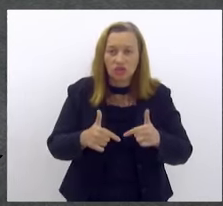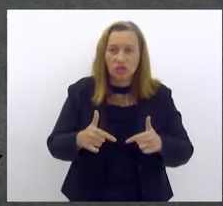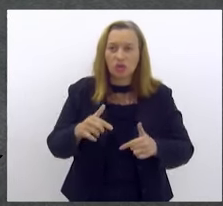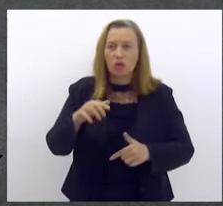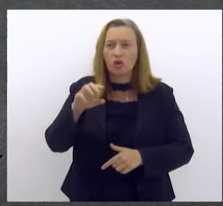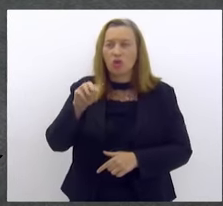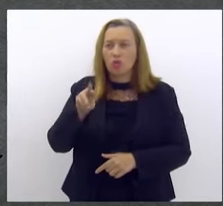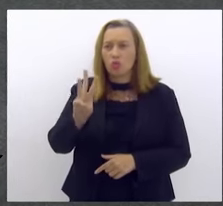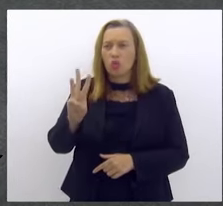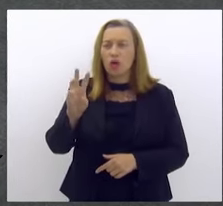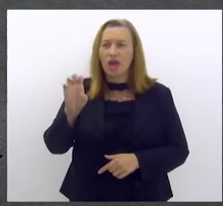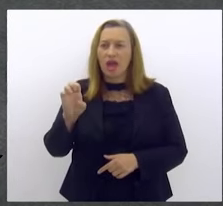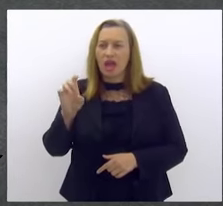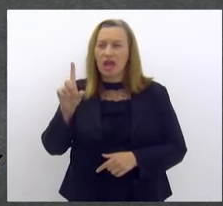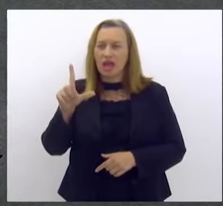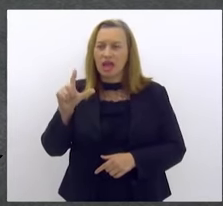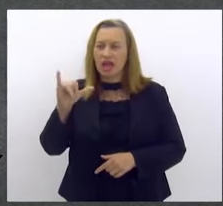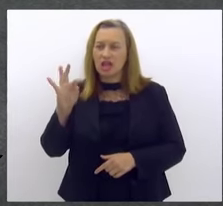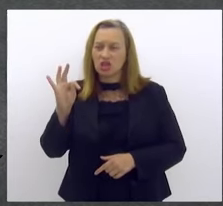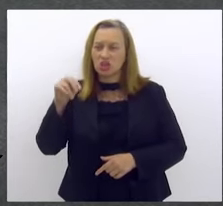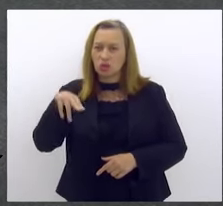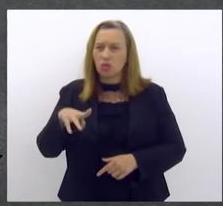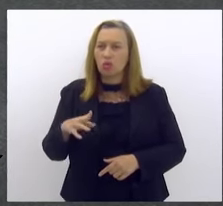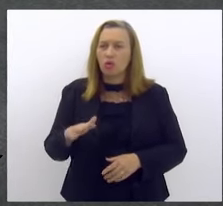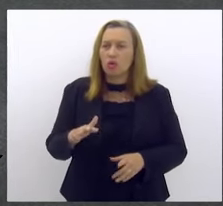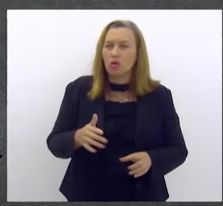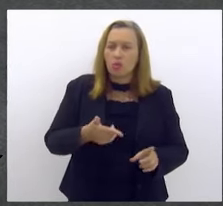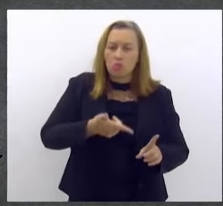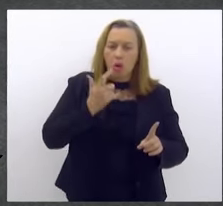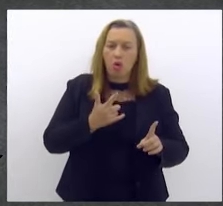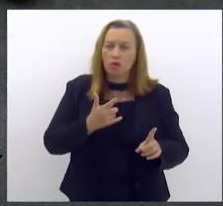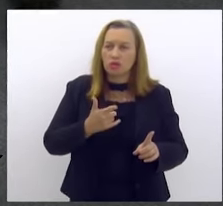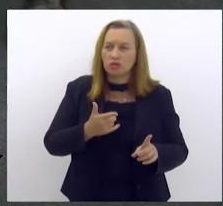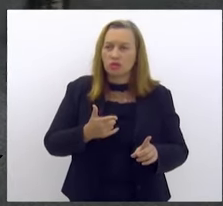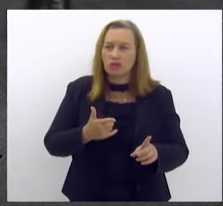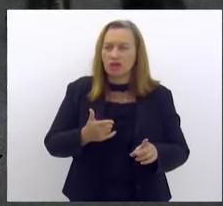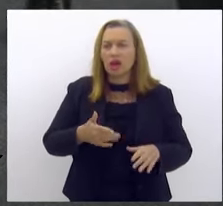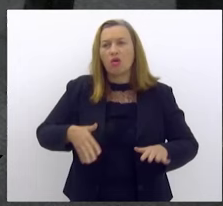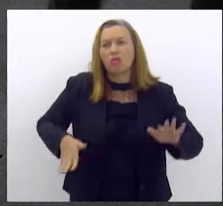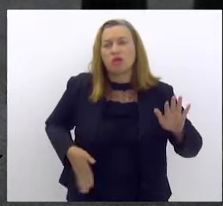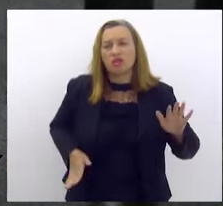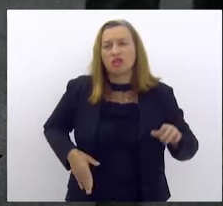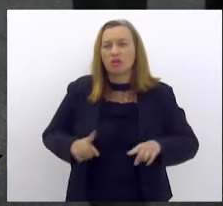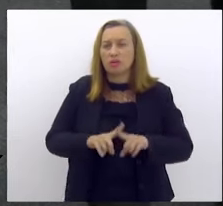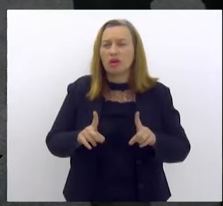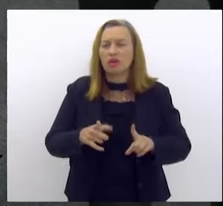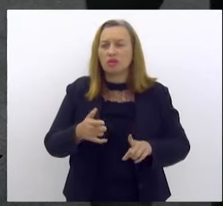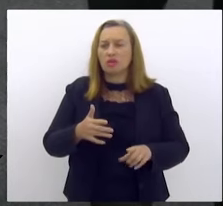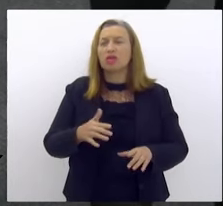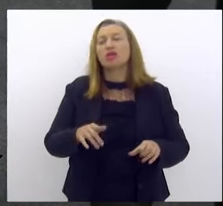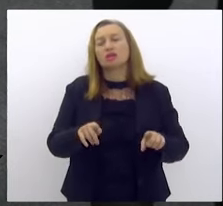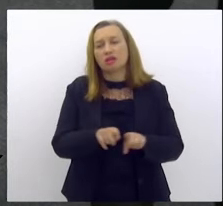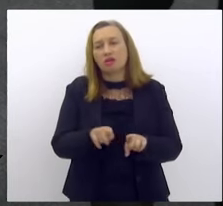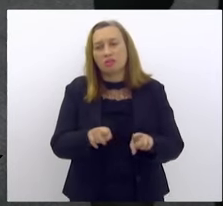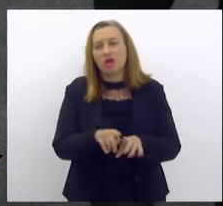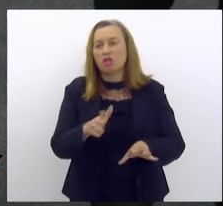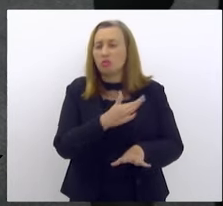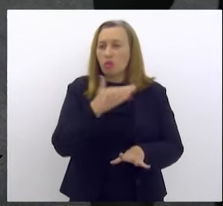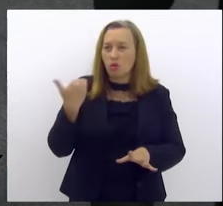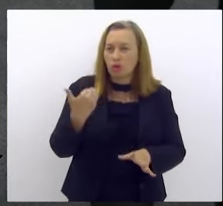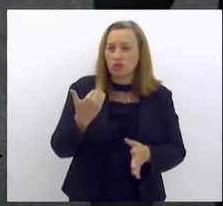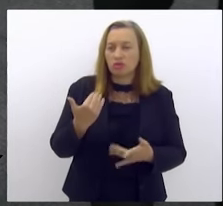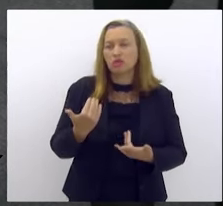conseguiu matar um traficante, mas também um bandido, mas também foi baleado e não resistiu. Então, gostaria também de